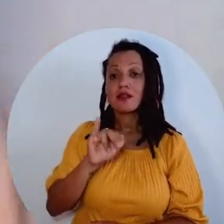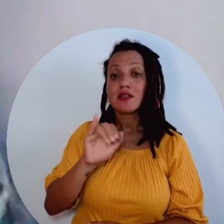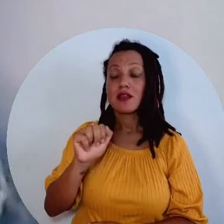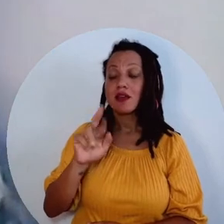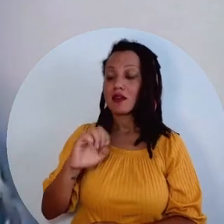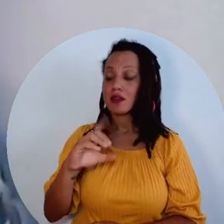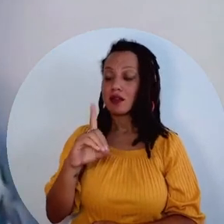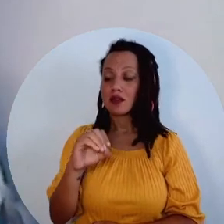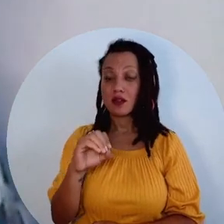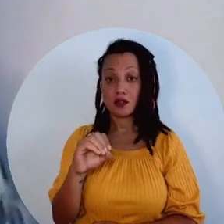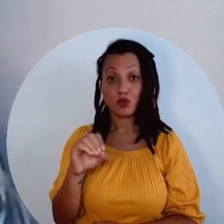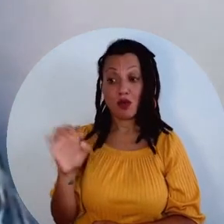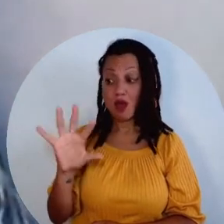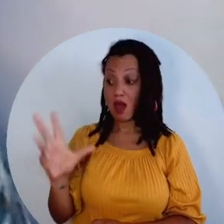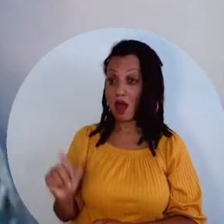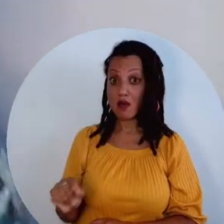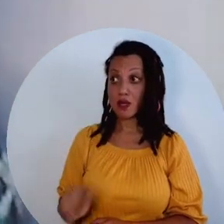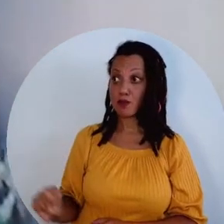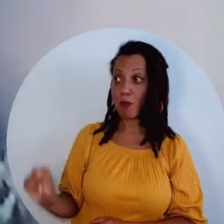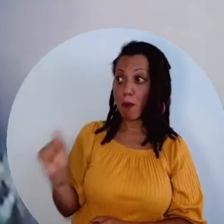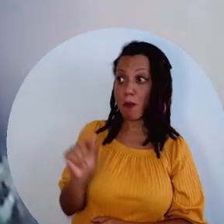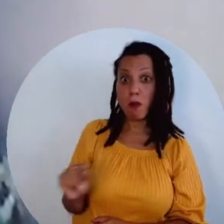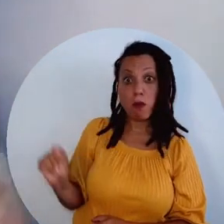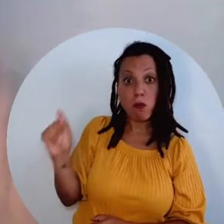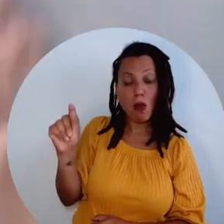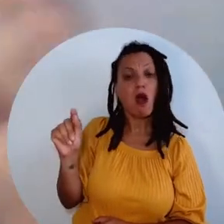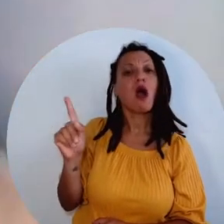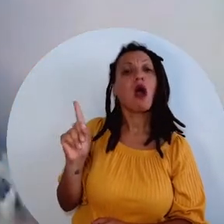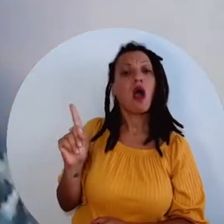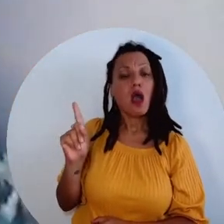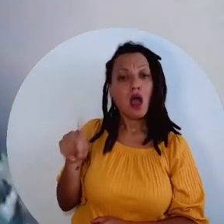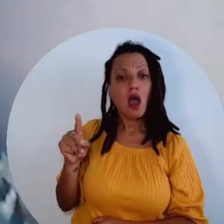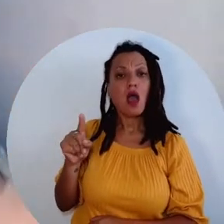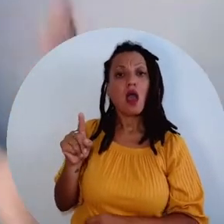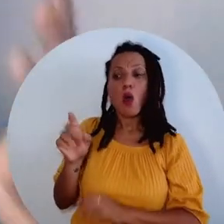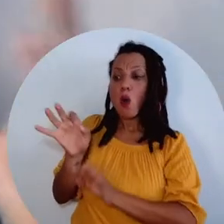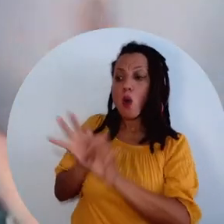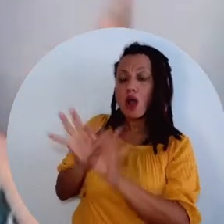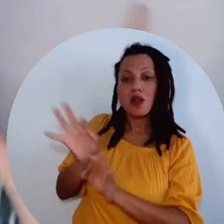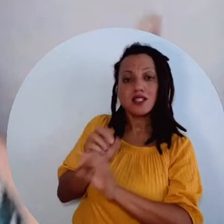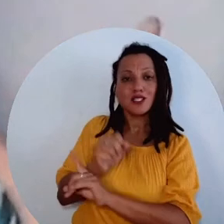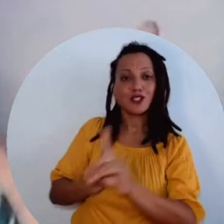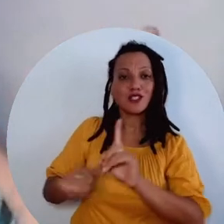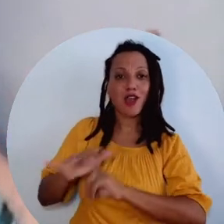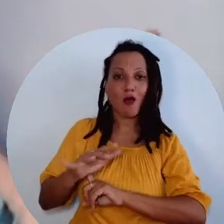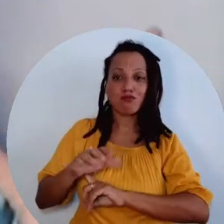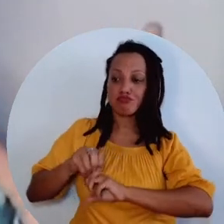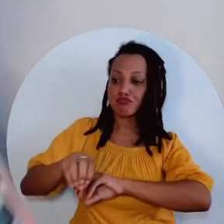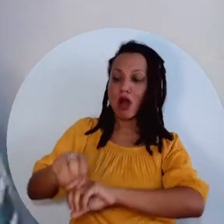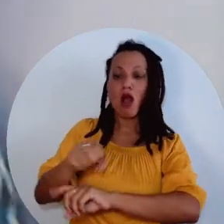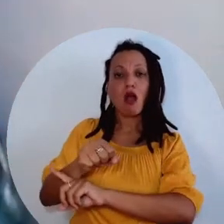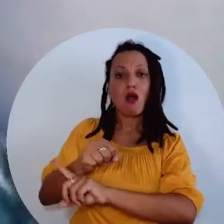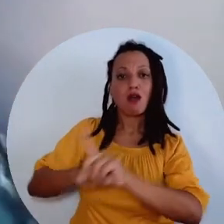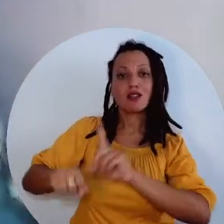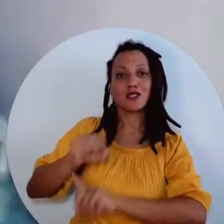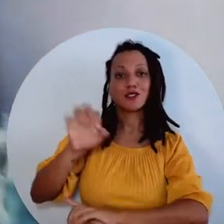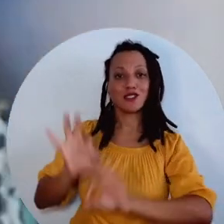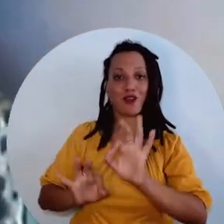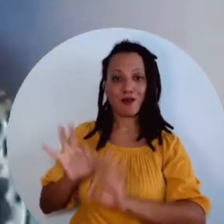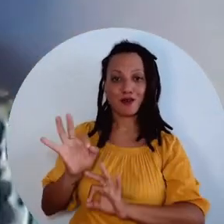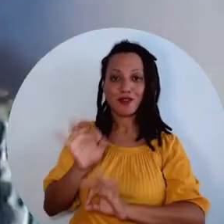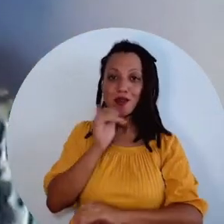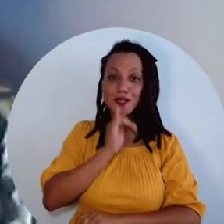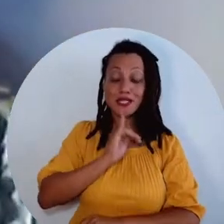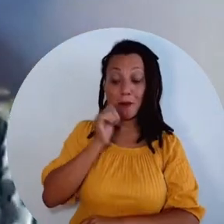matriarcado para o continente africano, ele vai ter essa experiência civilizatória de organização social. Então, a figura